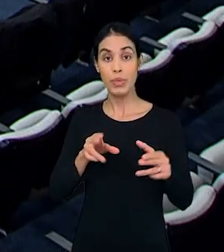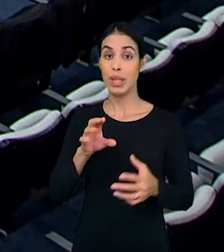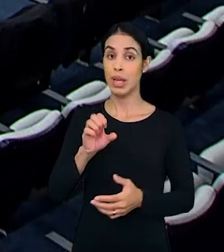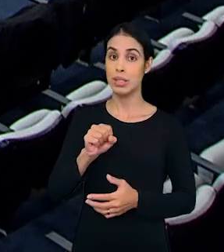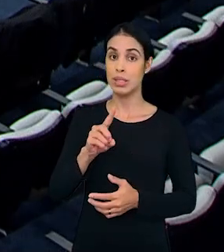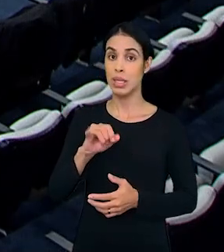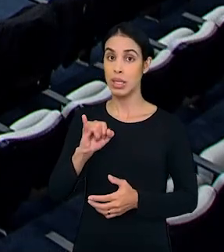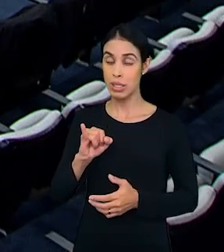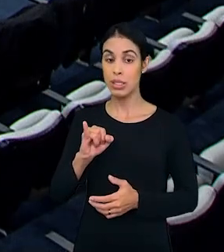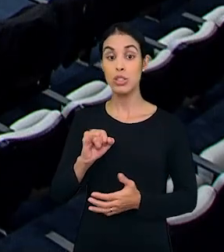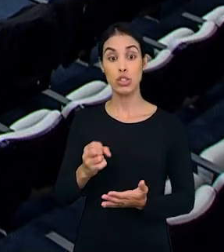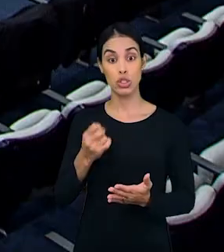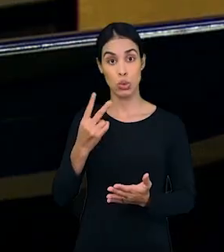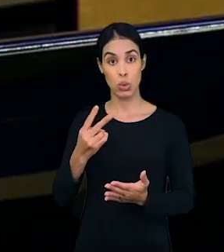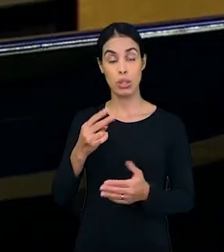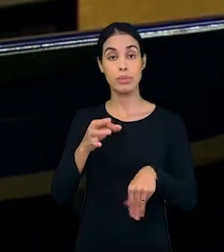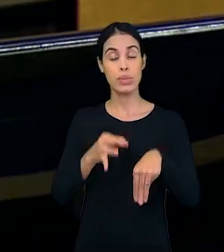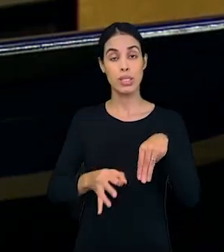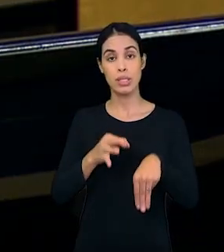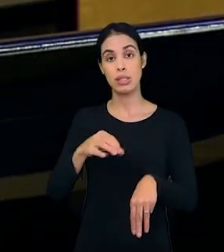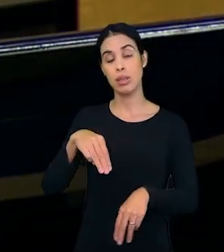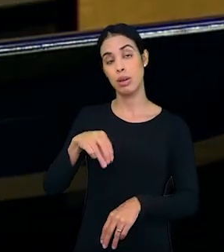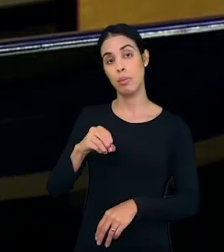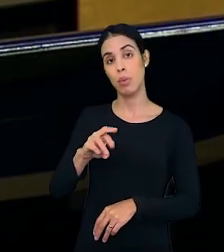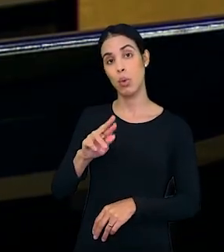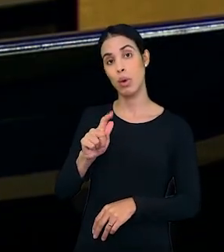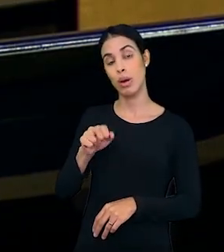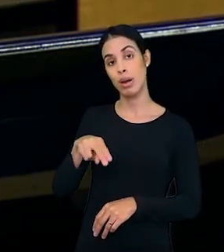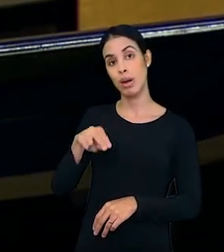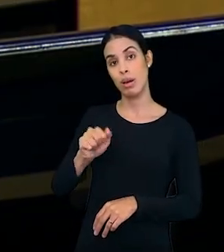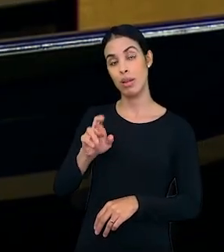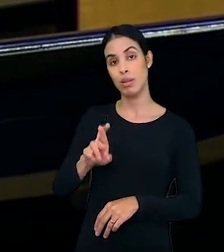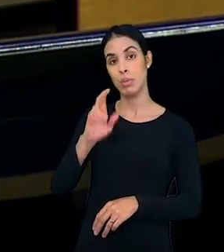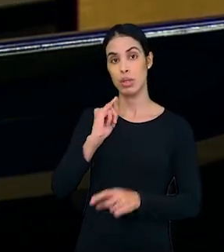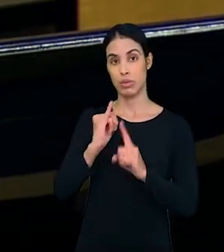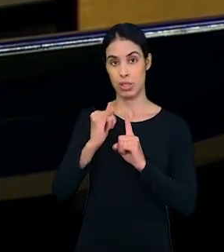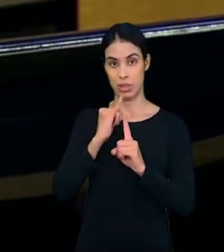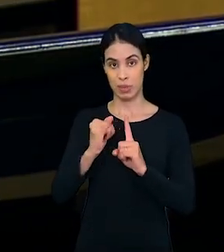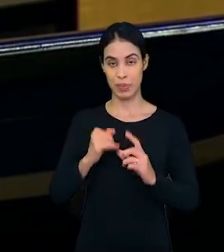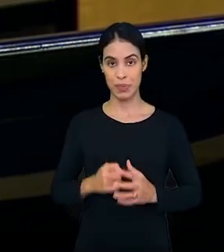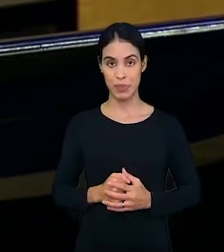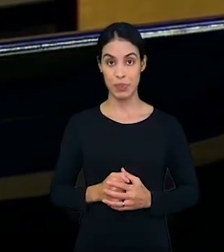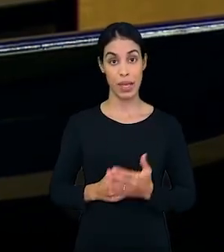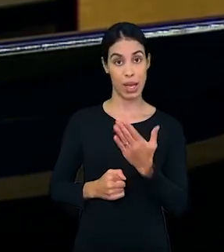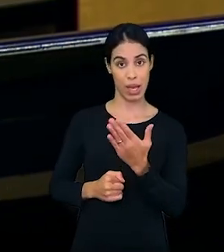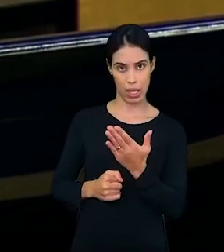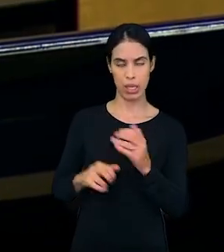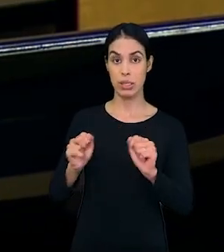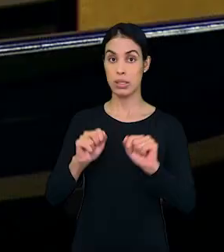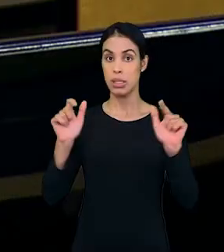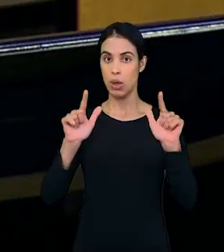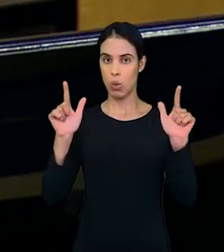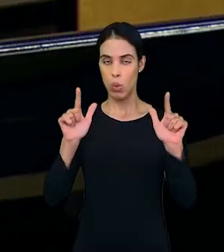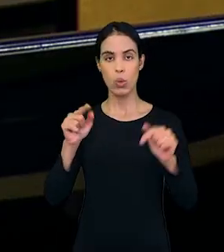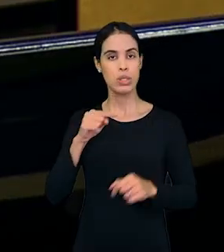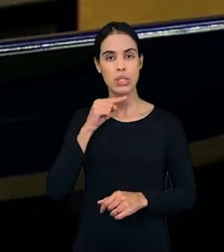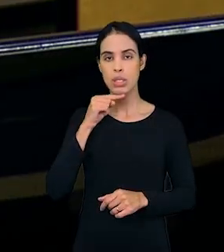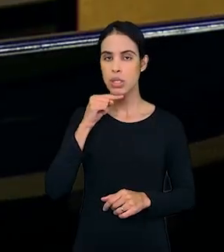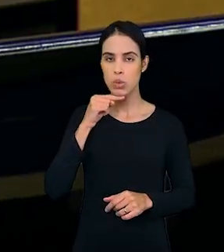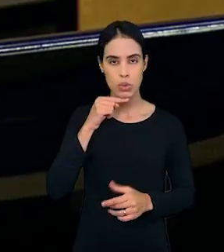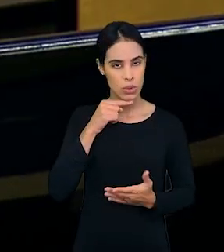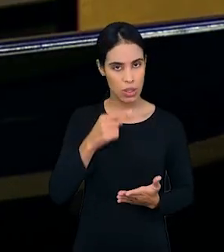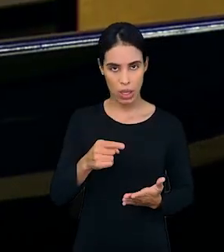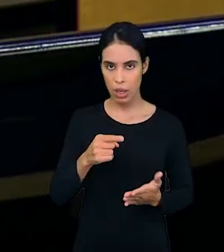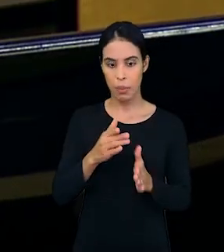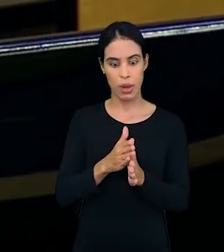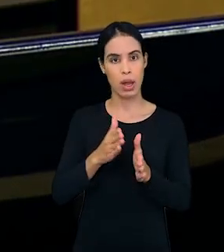de dissídios individuais. A ministra Morgana Richa foi a relatora do processo. Ela destacou que não é